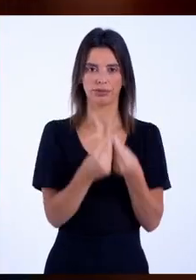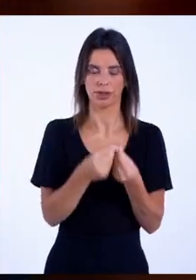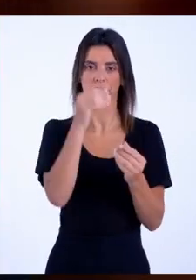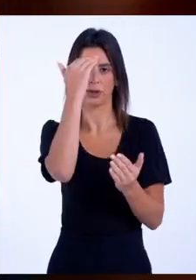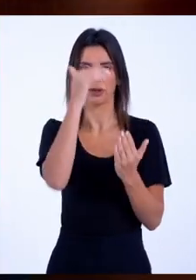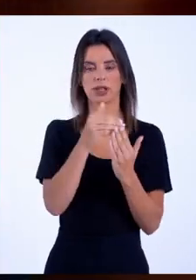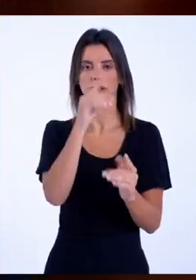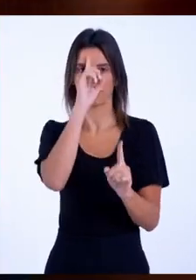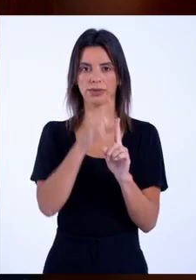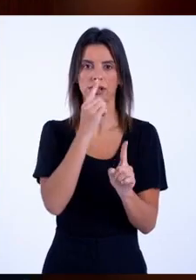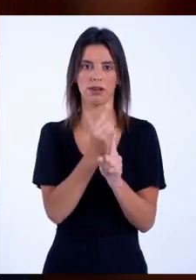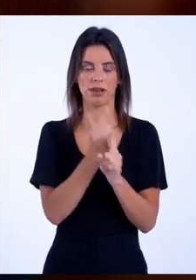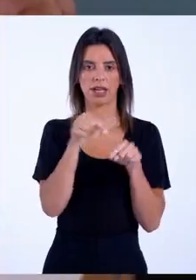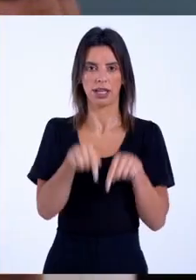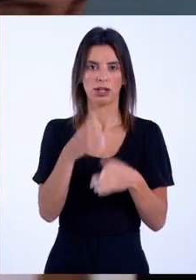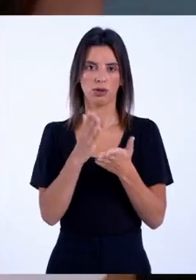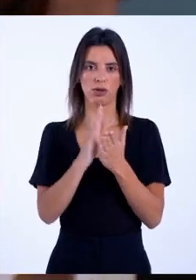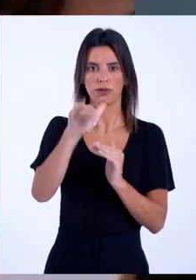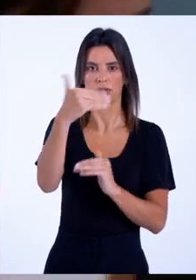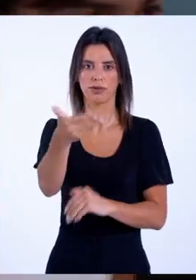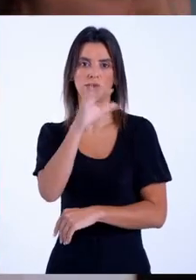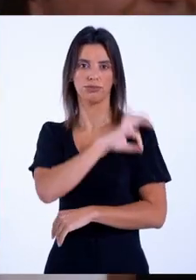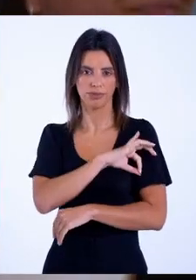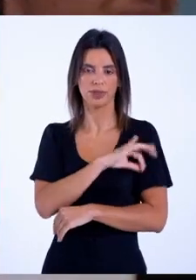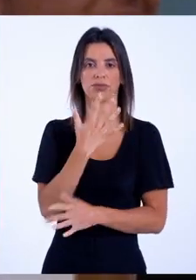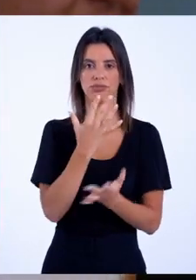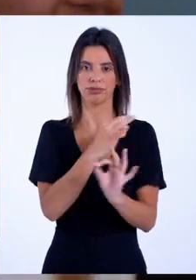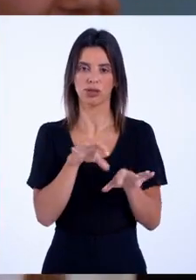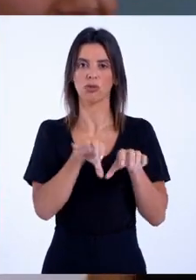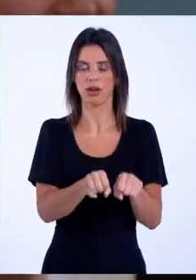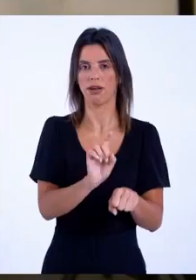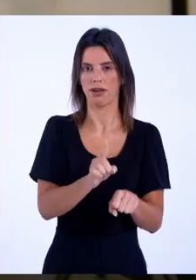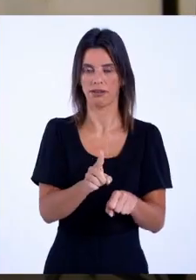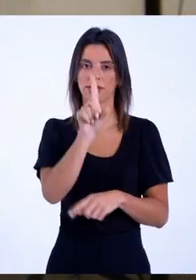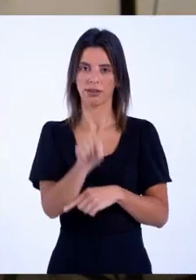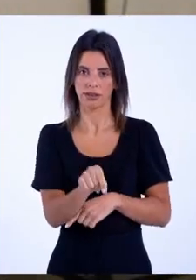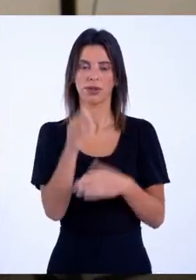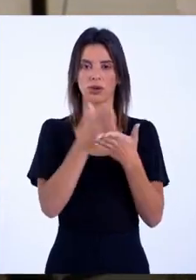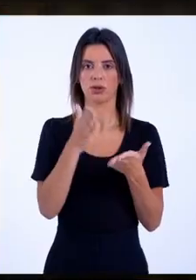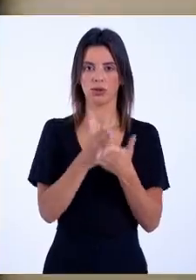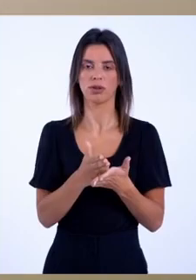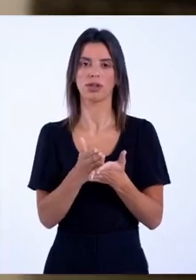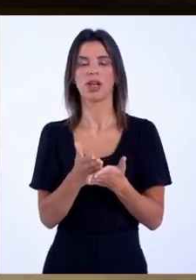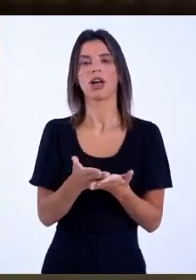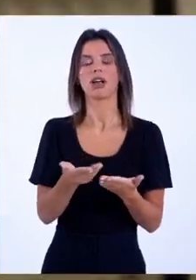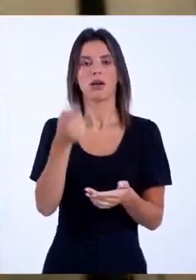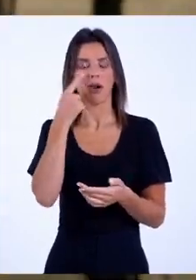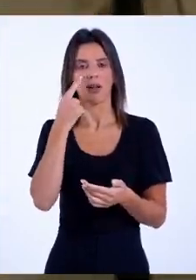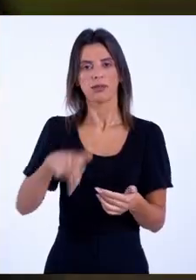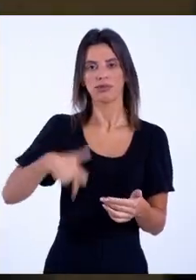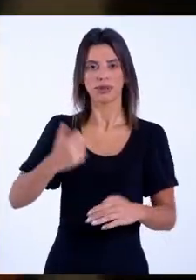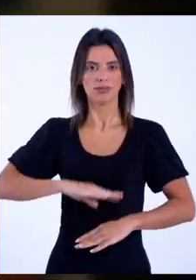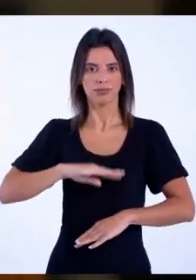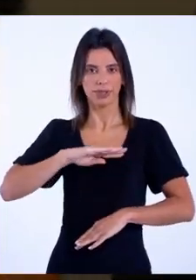é garantir um futuro profissional de excelência e uma experiência de estudo enriquecedora. Afinal, o nosso objetivo é